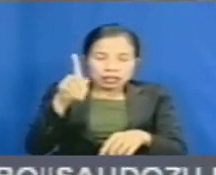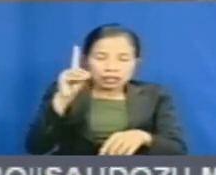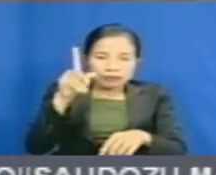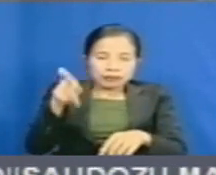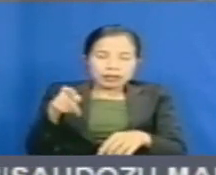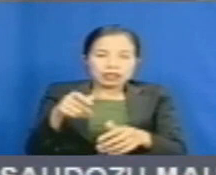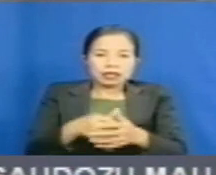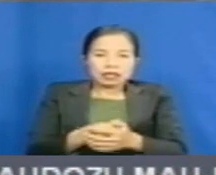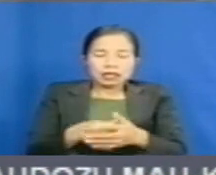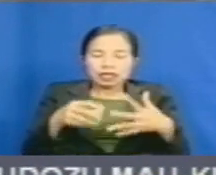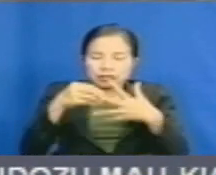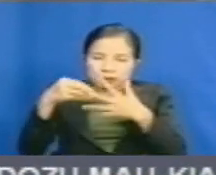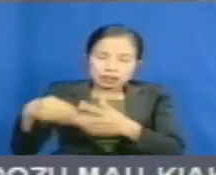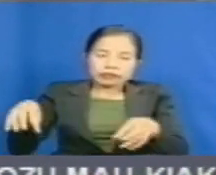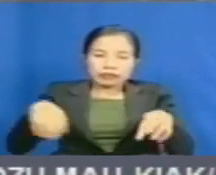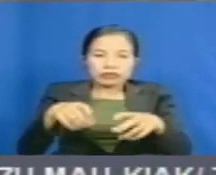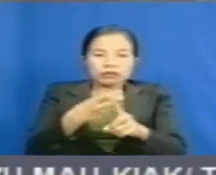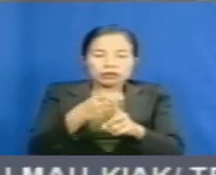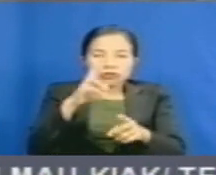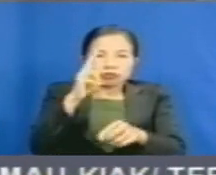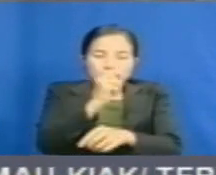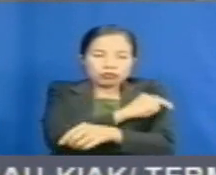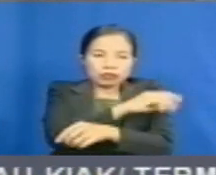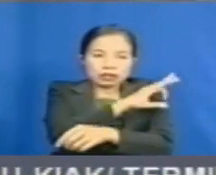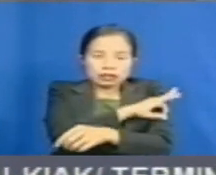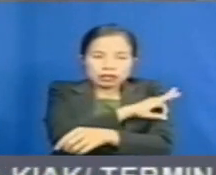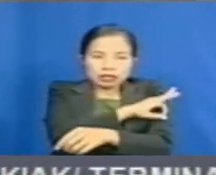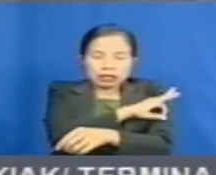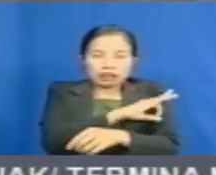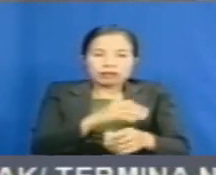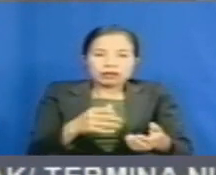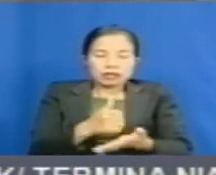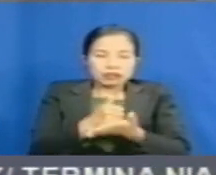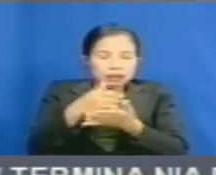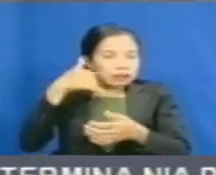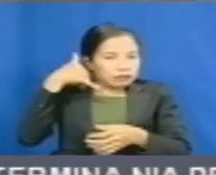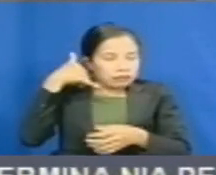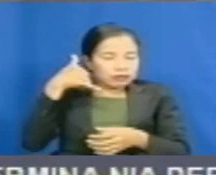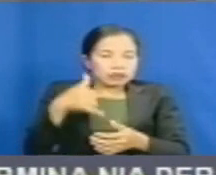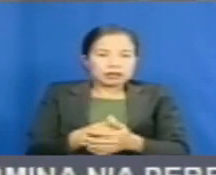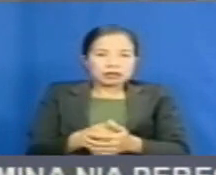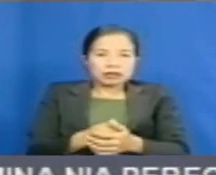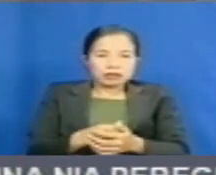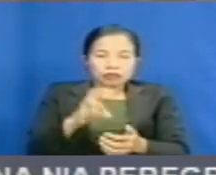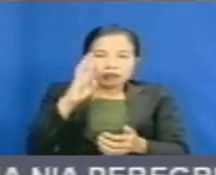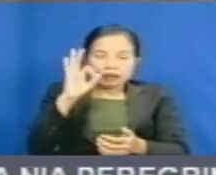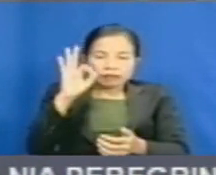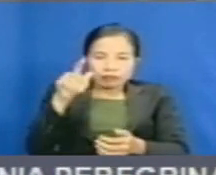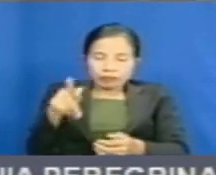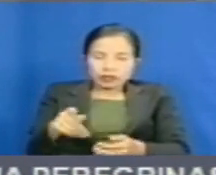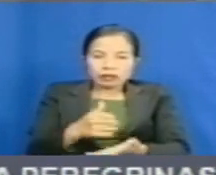para assistência técnica, e o UNICEF será apoio a CAP Android, o WPMOS CAP Android,